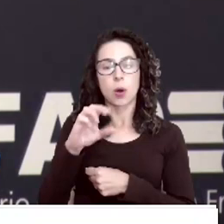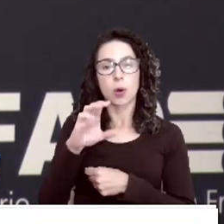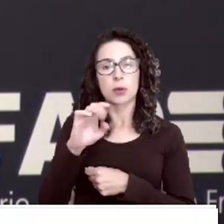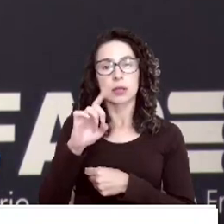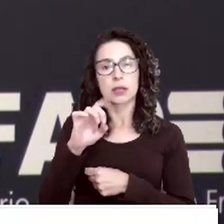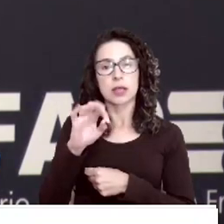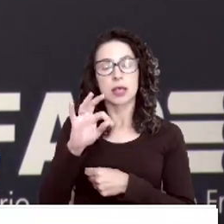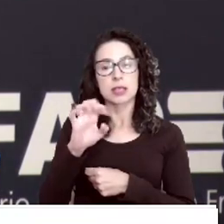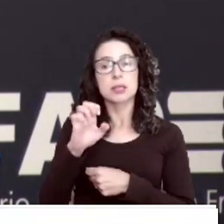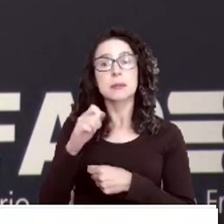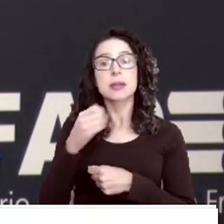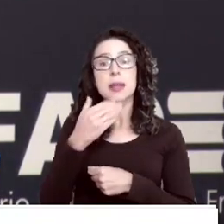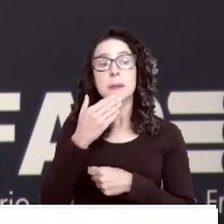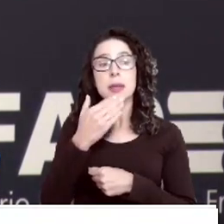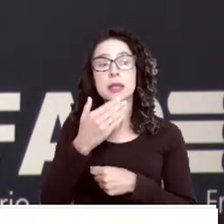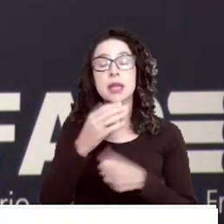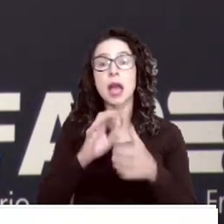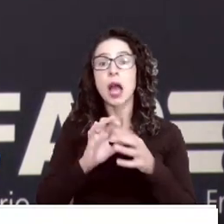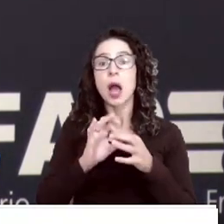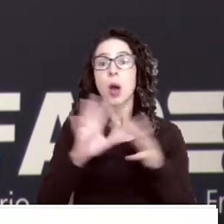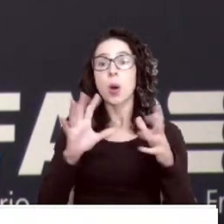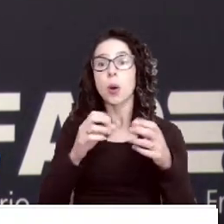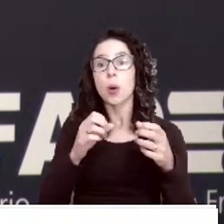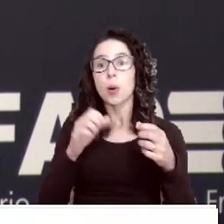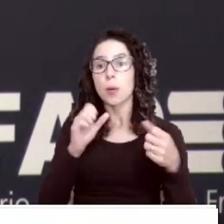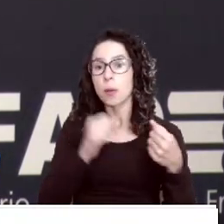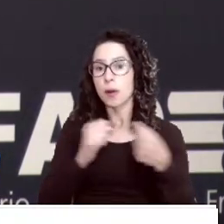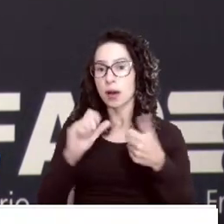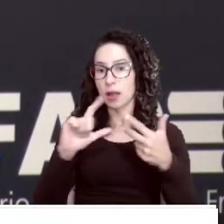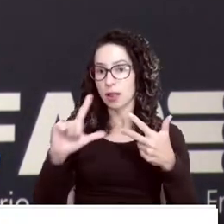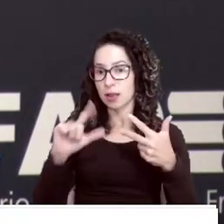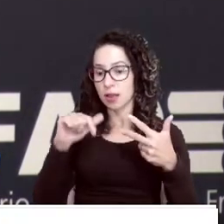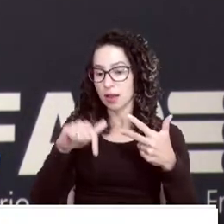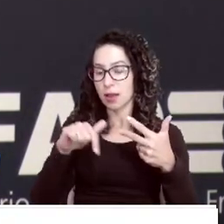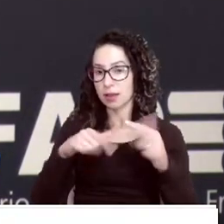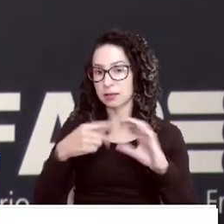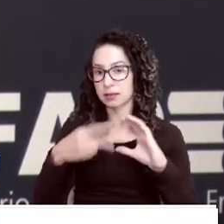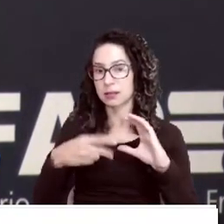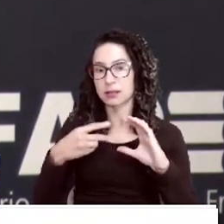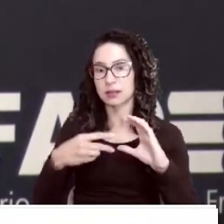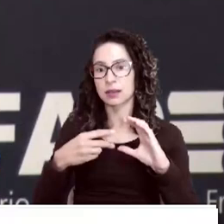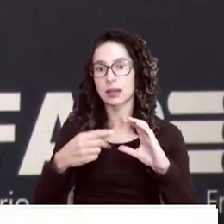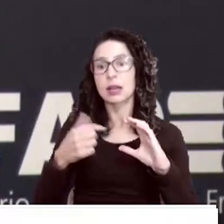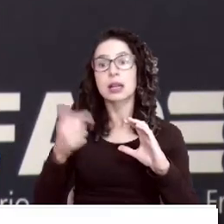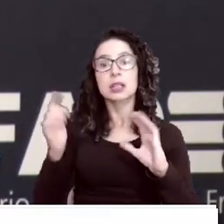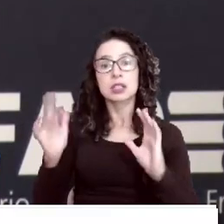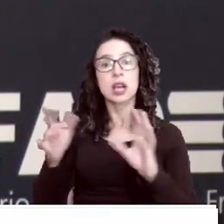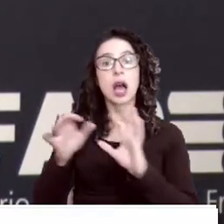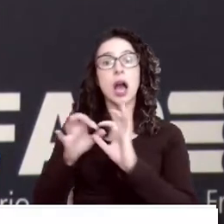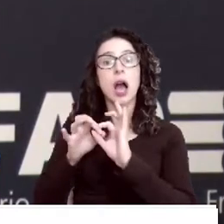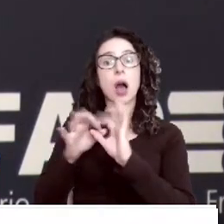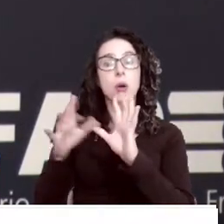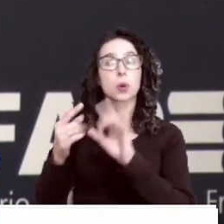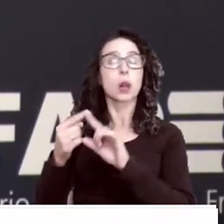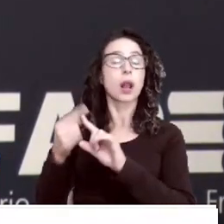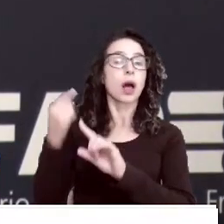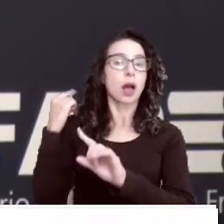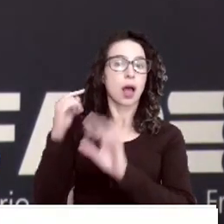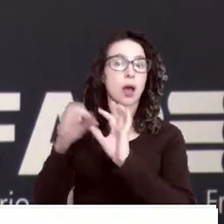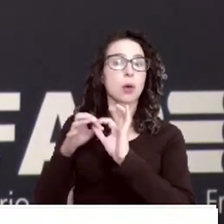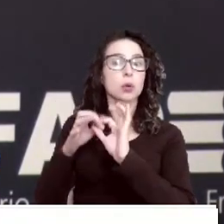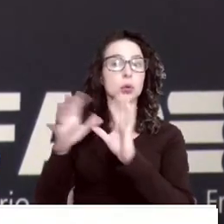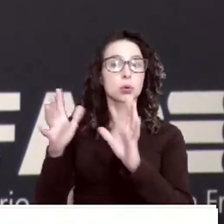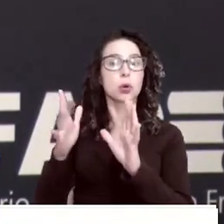solicitar autorização legislativa desta casa de lei, que autorizou lá atrás a